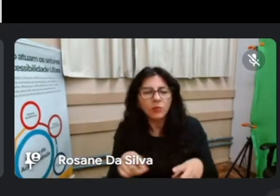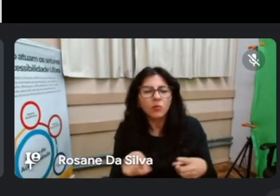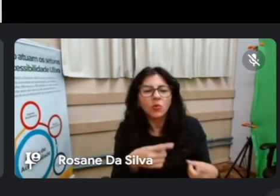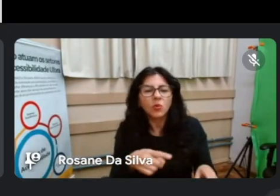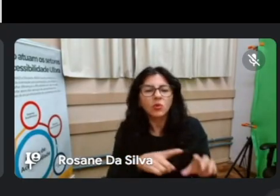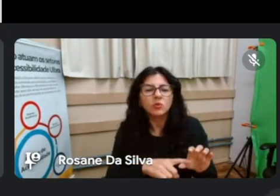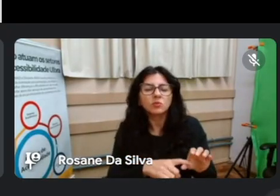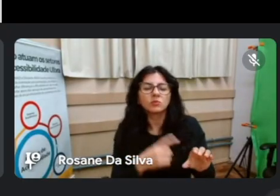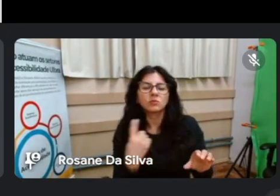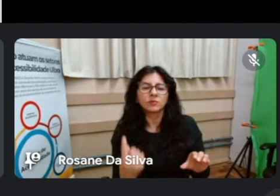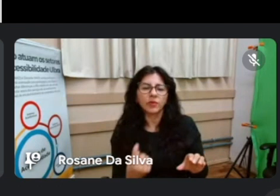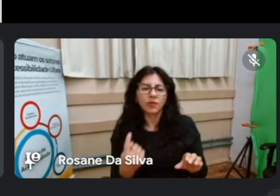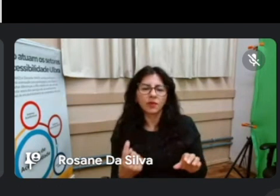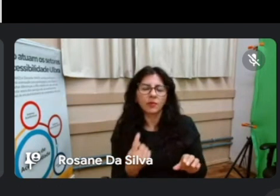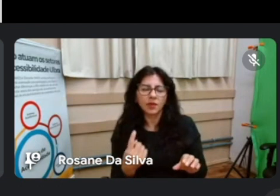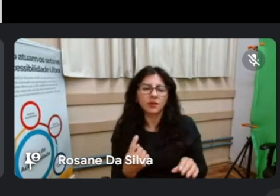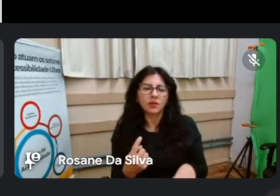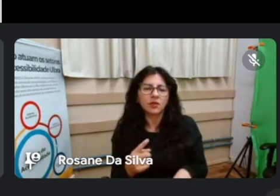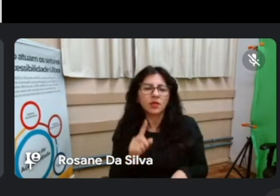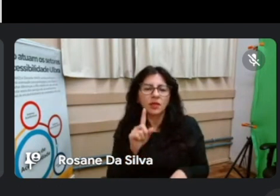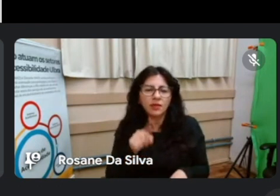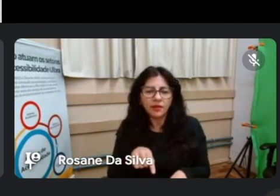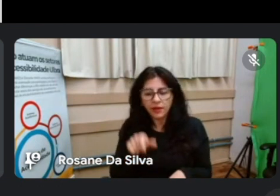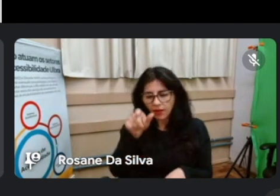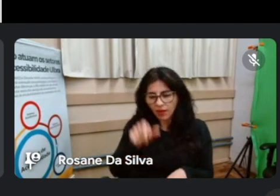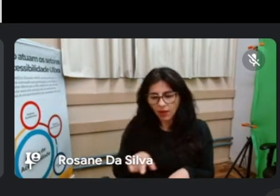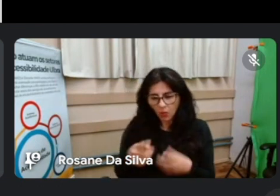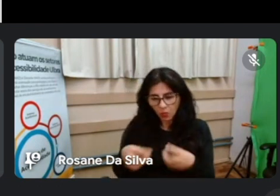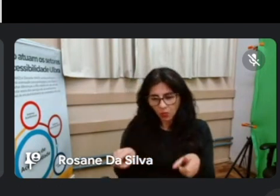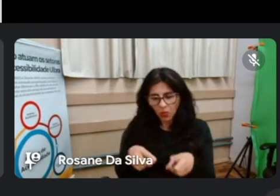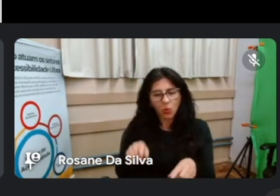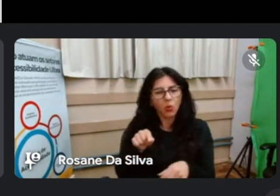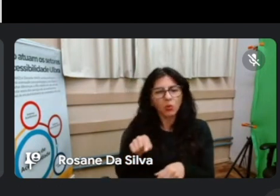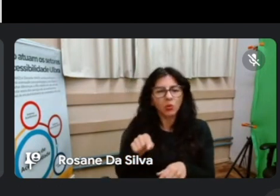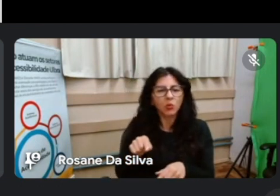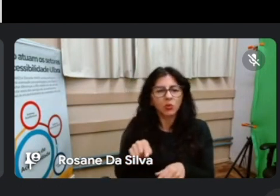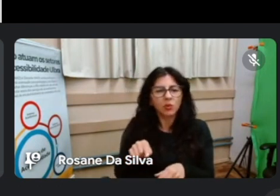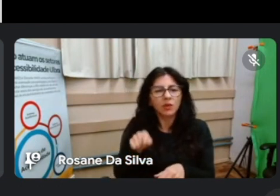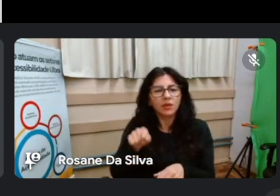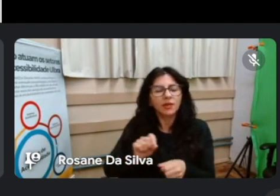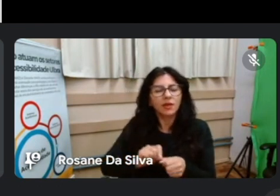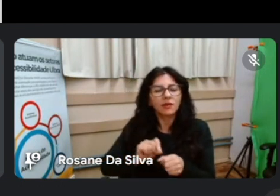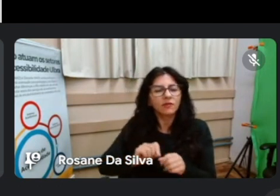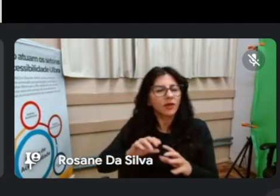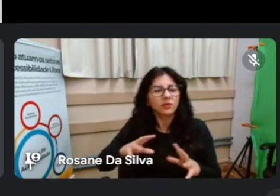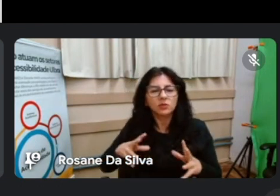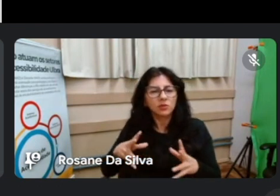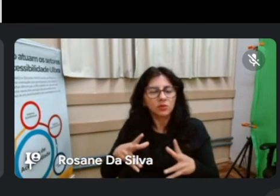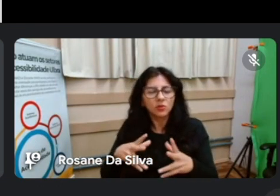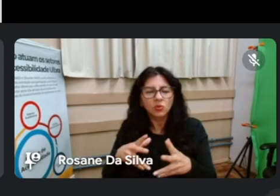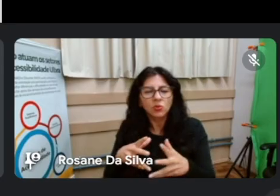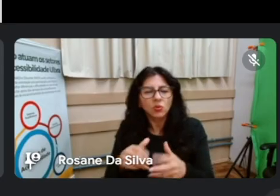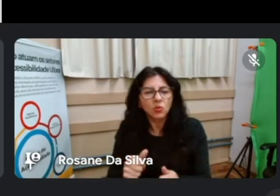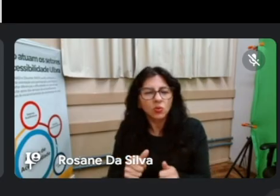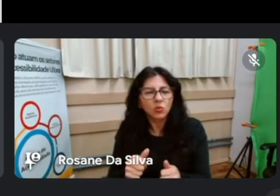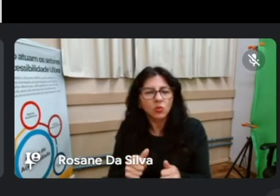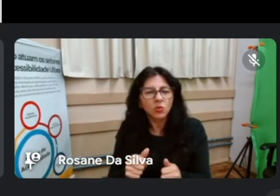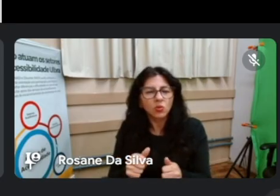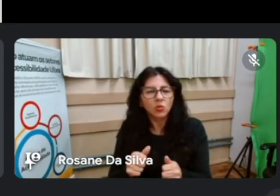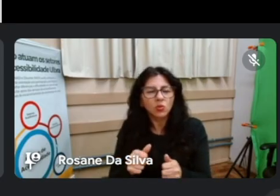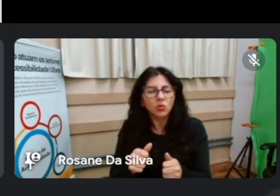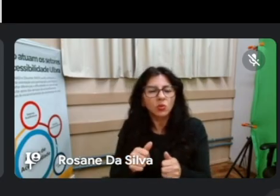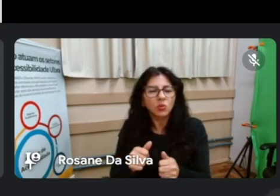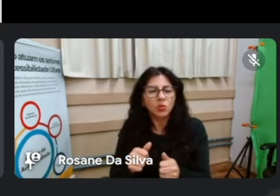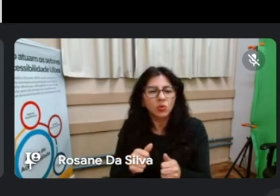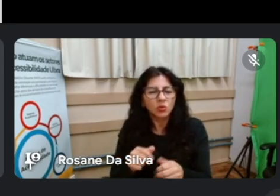né que é o músico que faz tudo eh em torno da sua própria